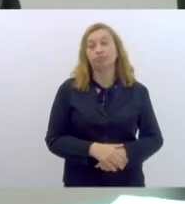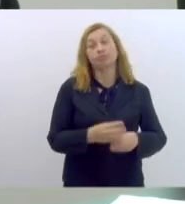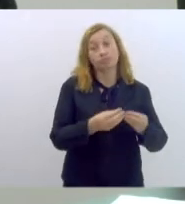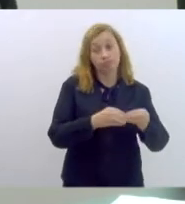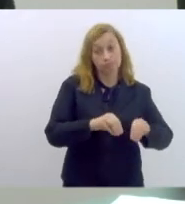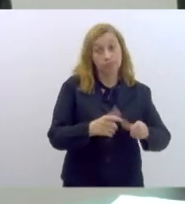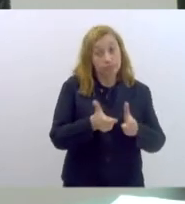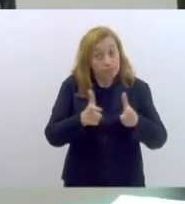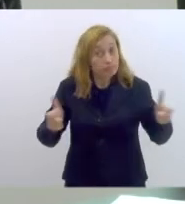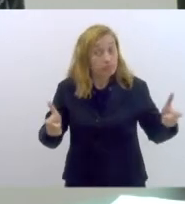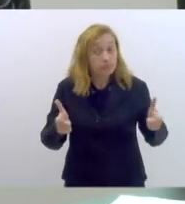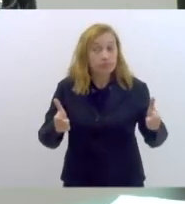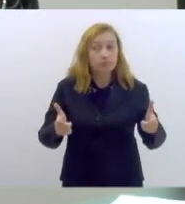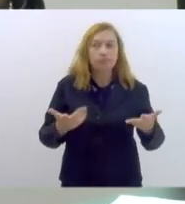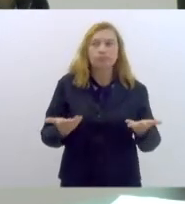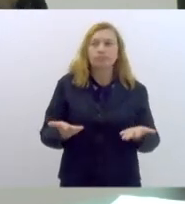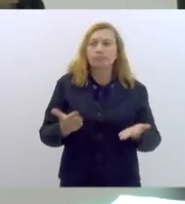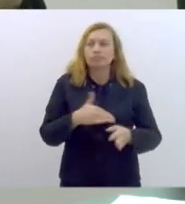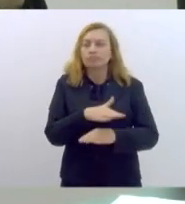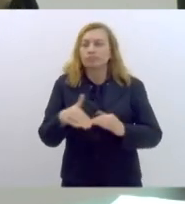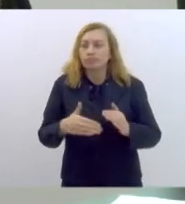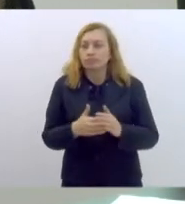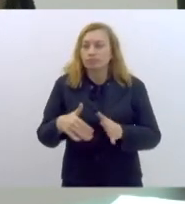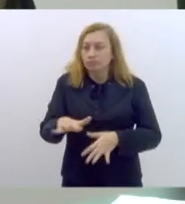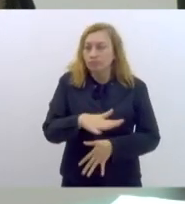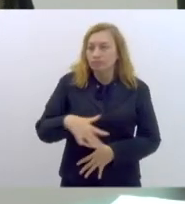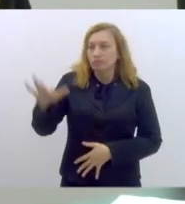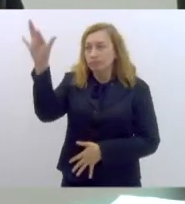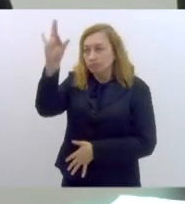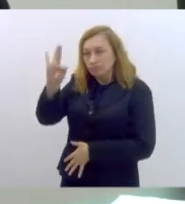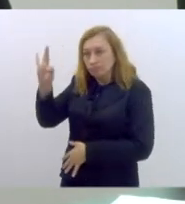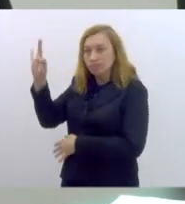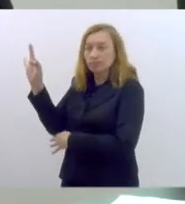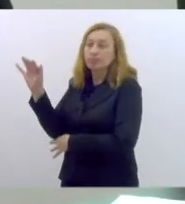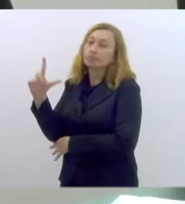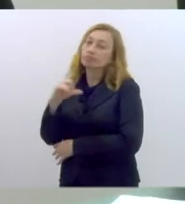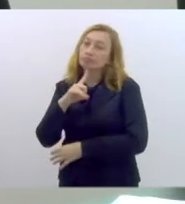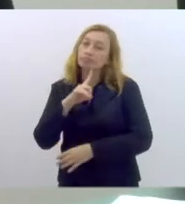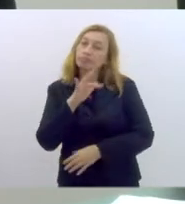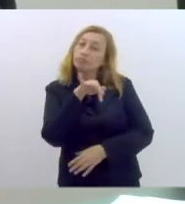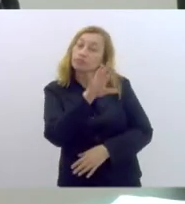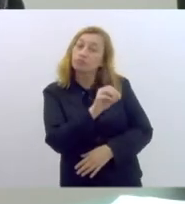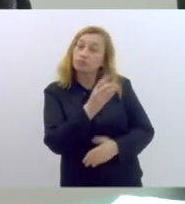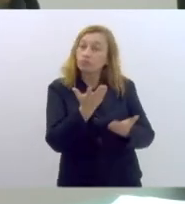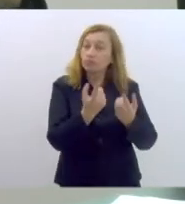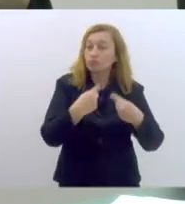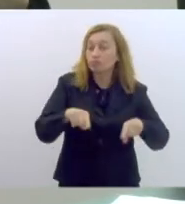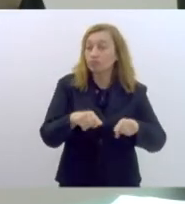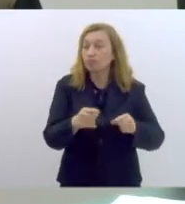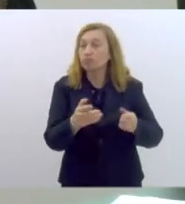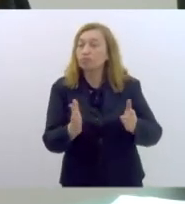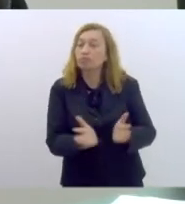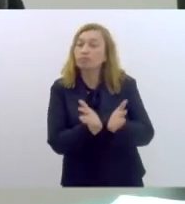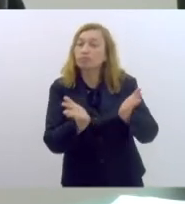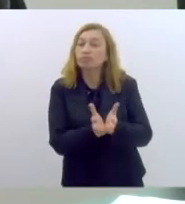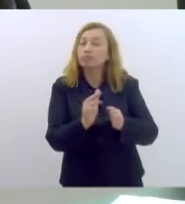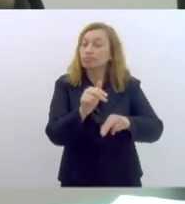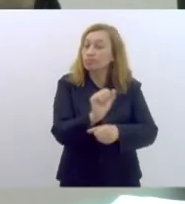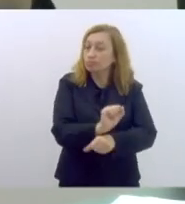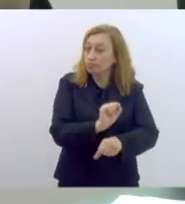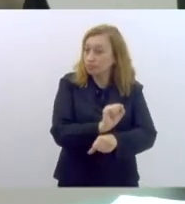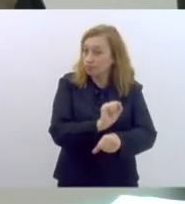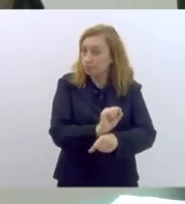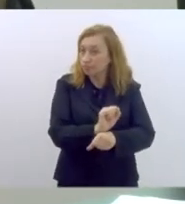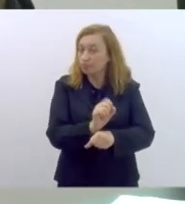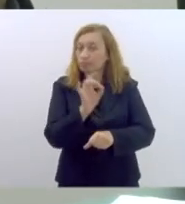porque nem todas as unidades federativas têm fundo. Por isso que eu fiquei esperando a redação, e a